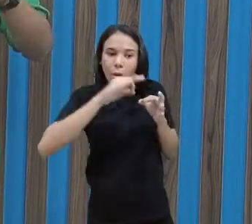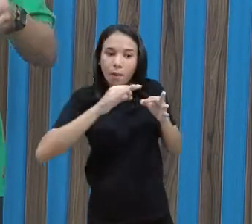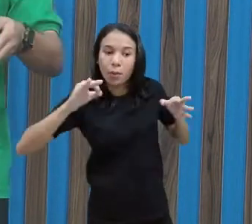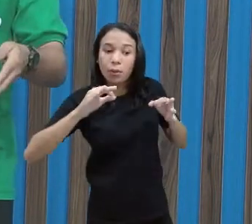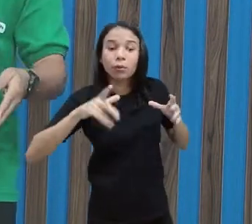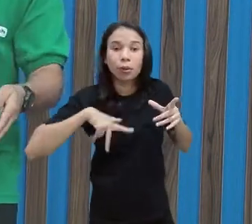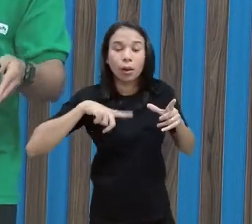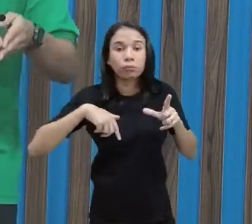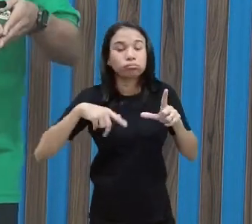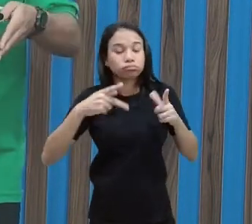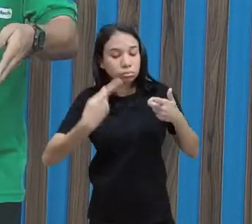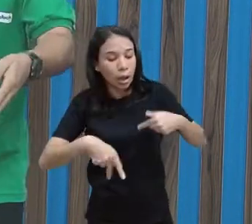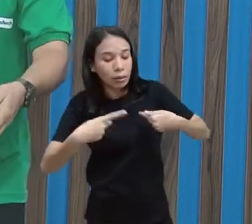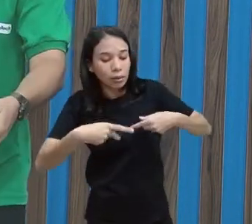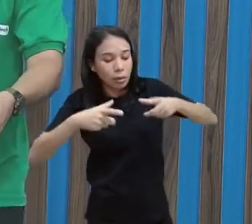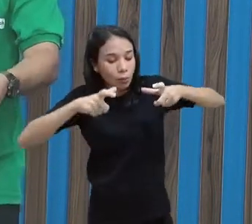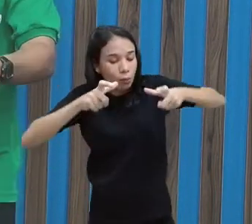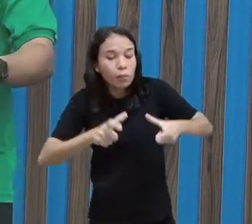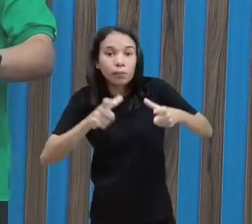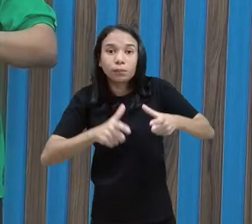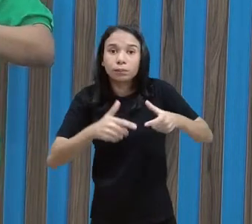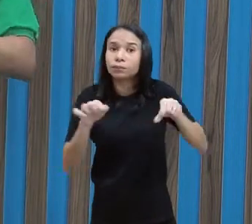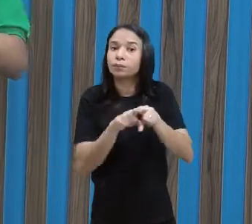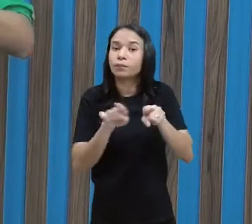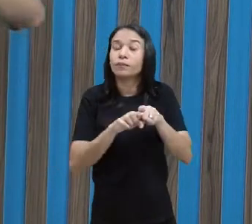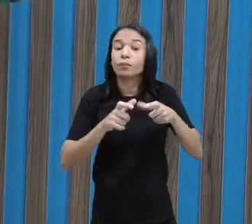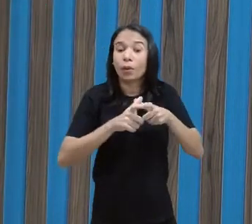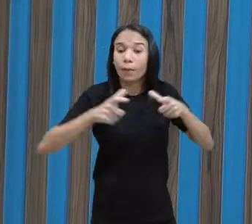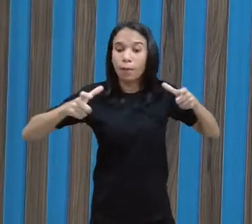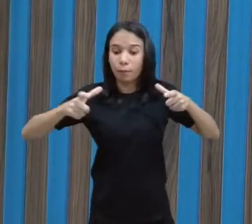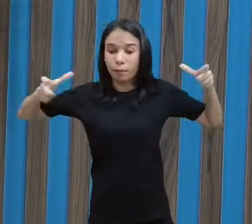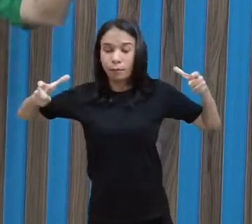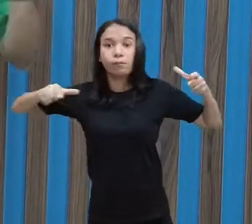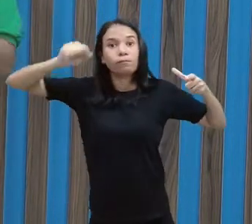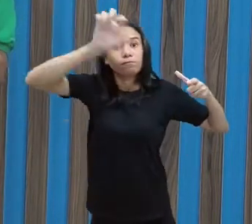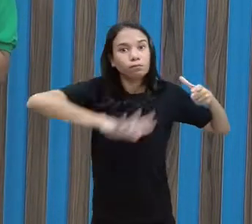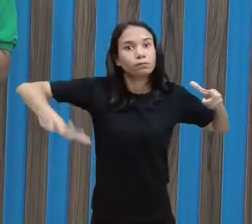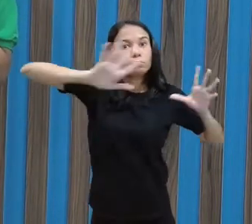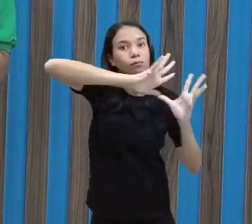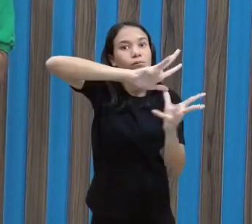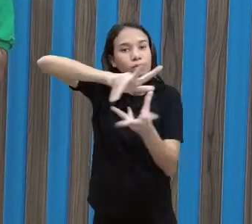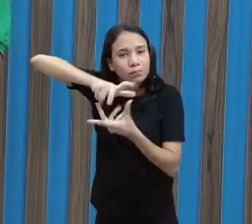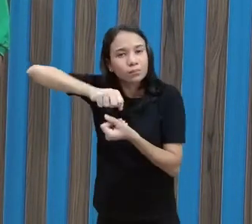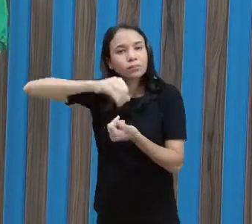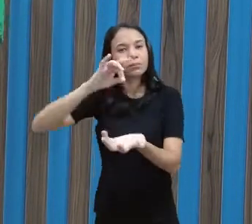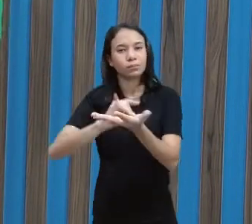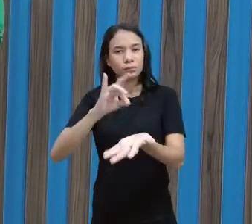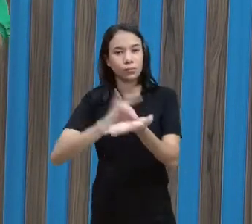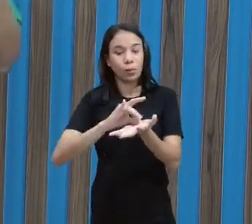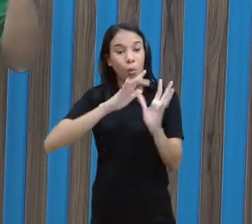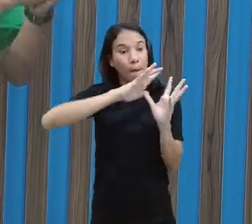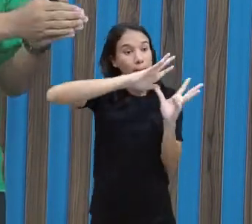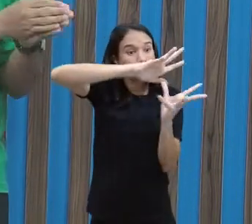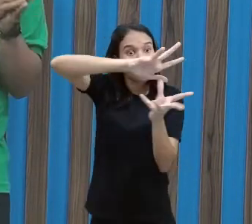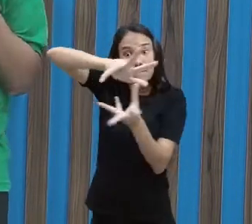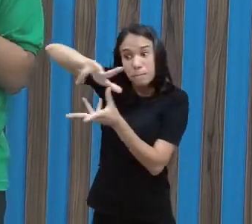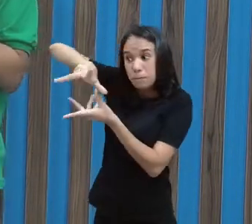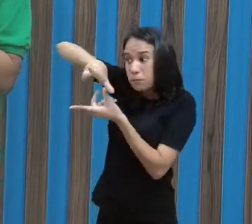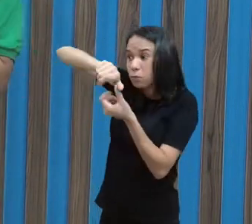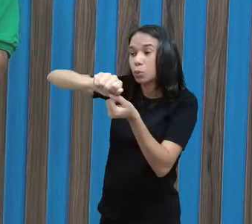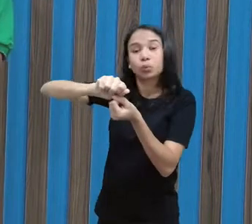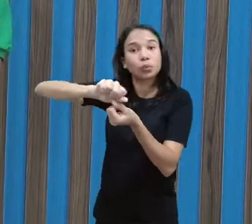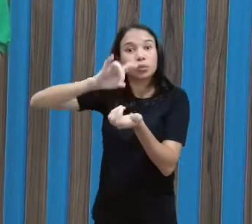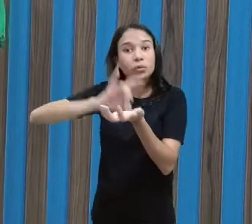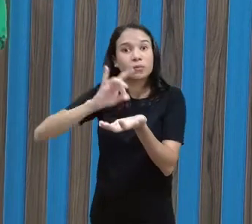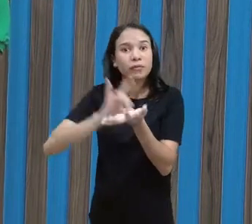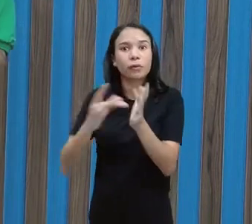tem a escala local, o lugar, mas também na escala global, né, o mundo globalizado está cada vez